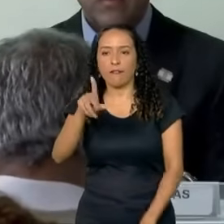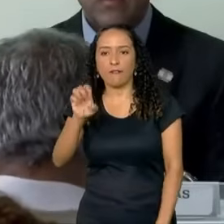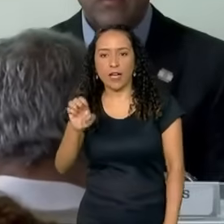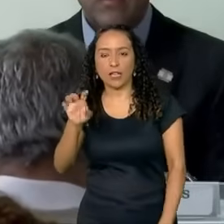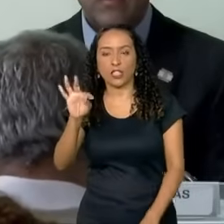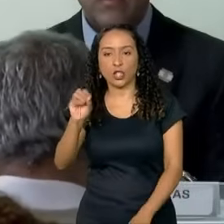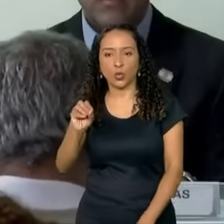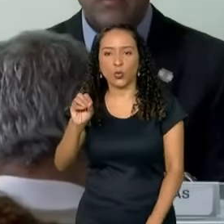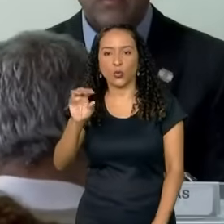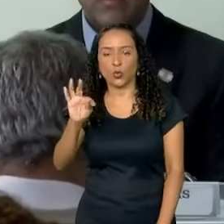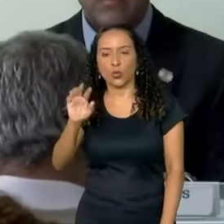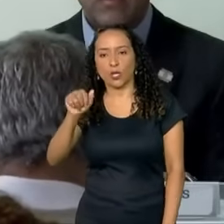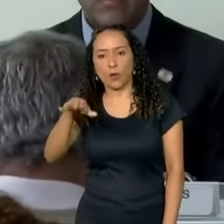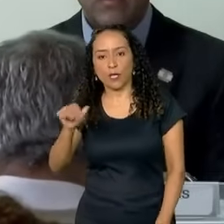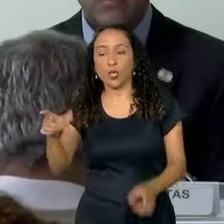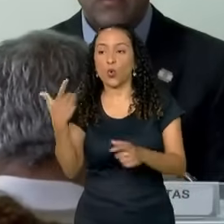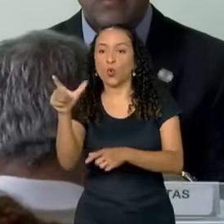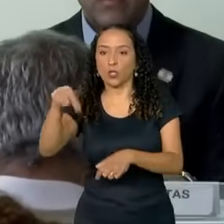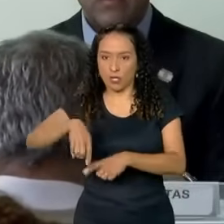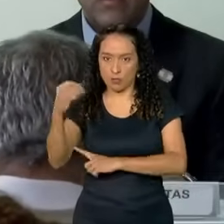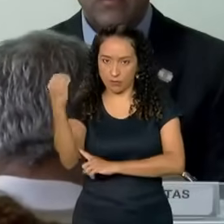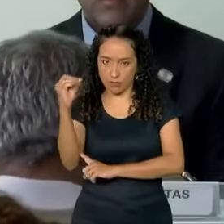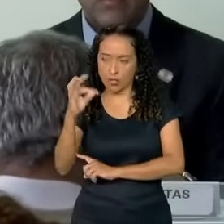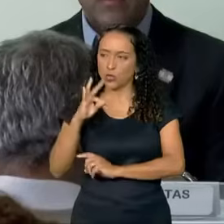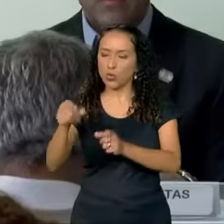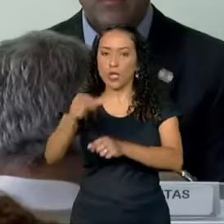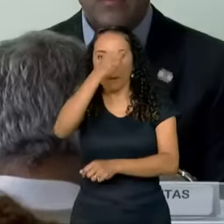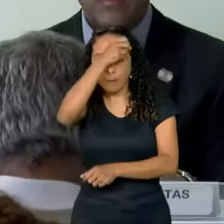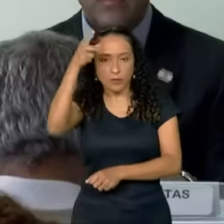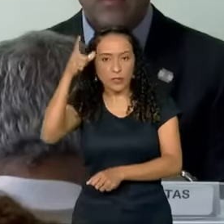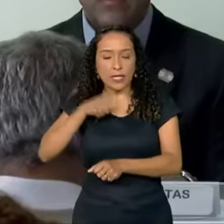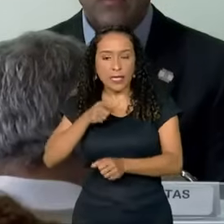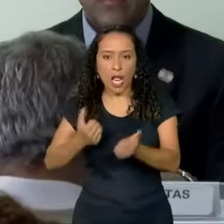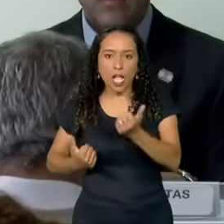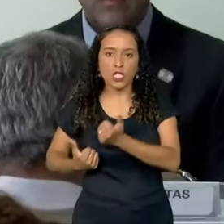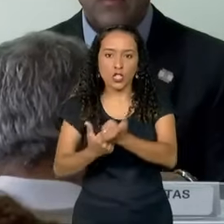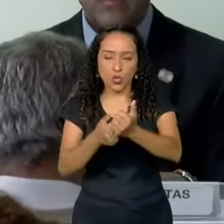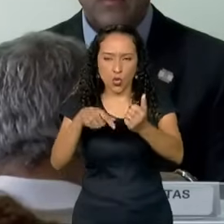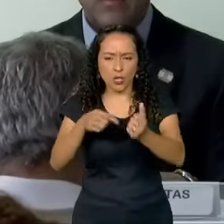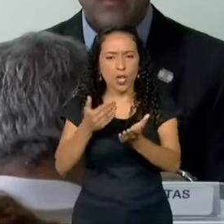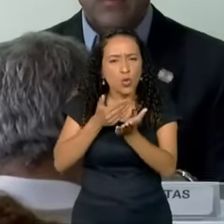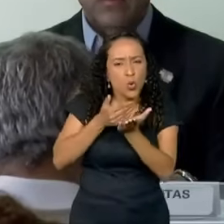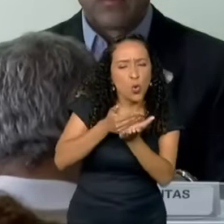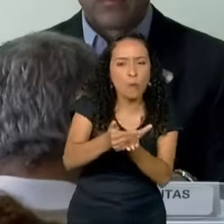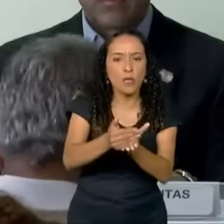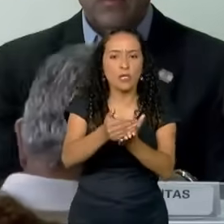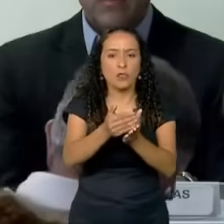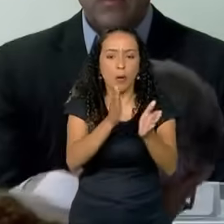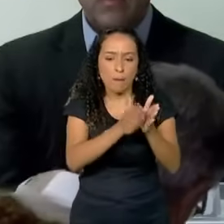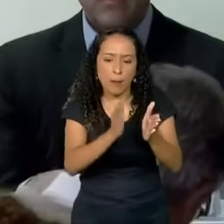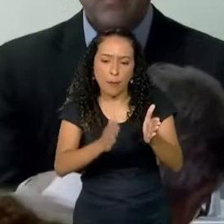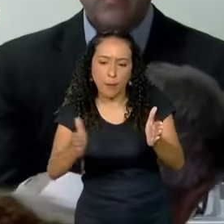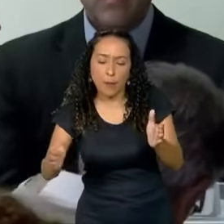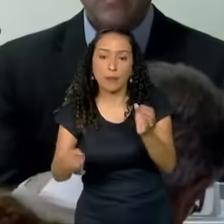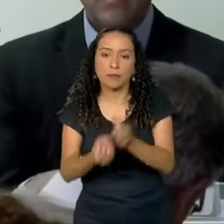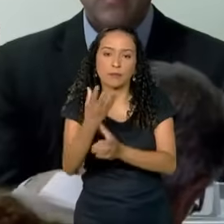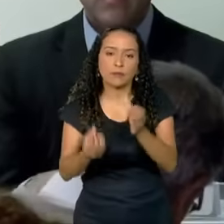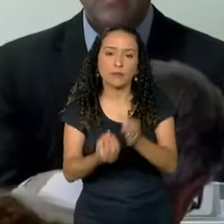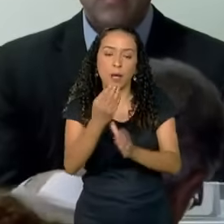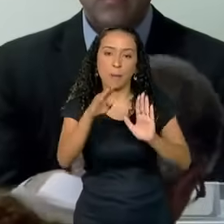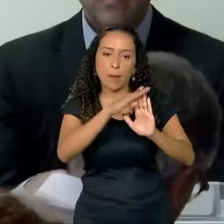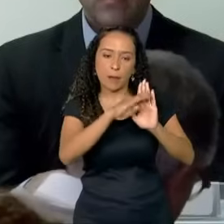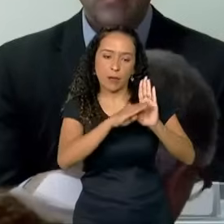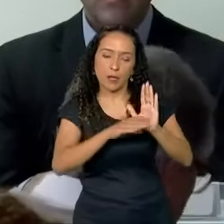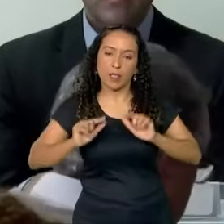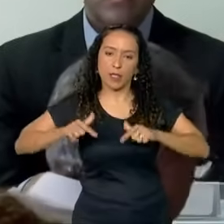aqui em Porto Alegre, para que as prefeituras tenham todo o assessoramento desde o primeiro momento no processo de elaboração dos planos